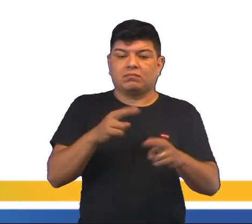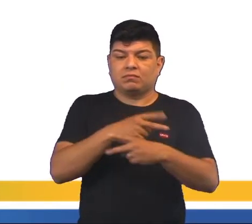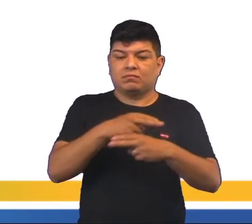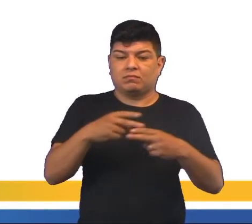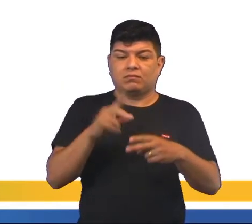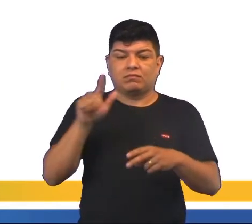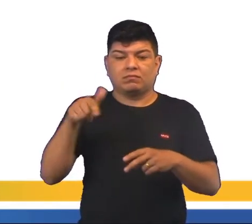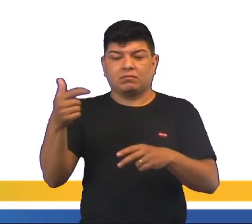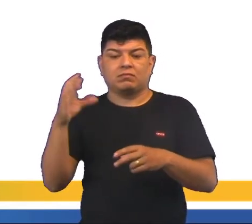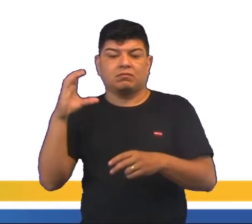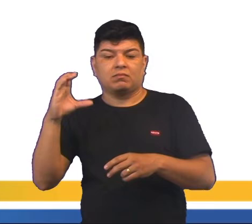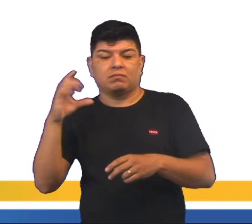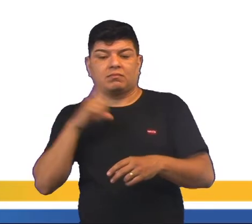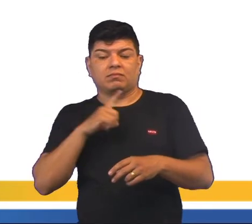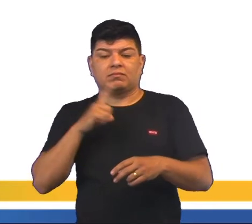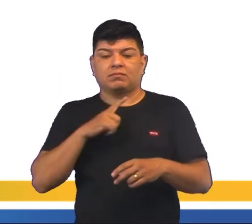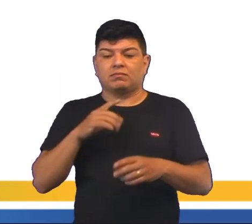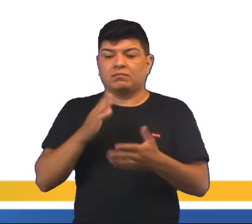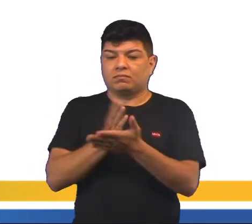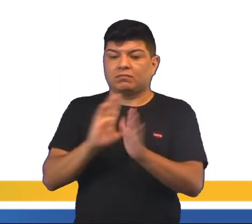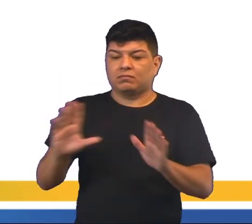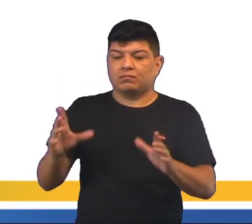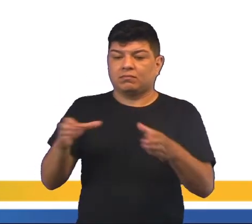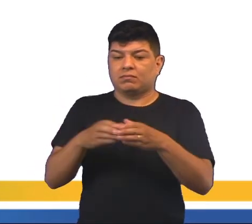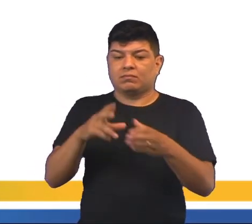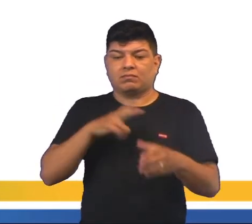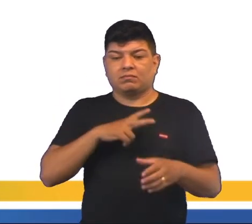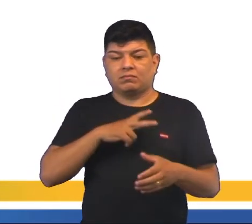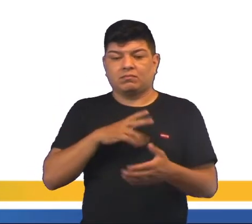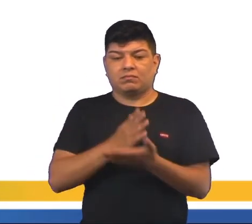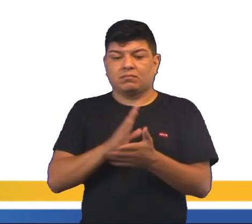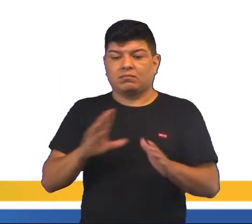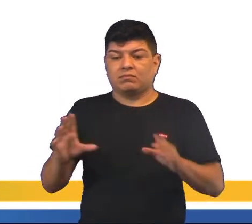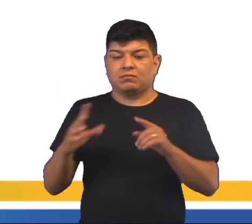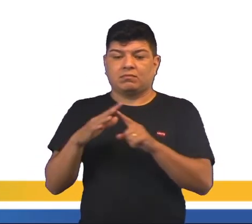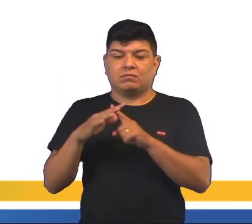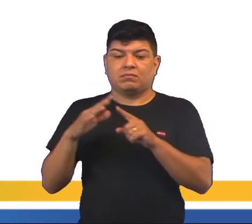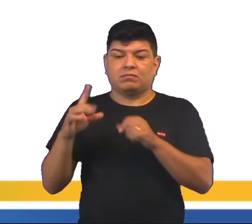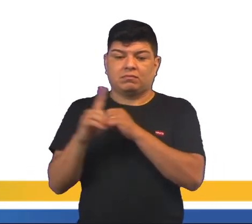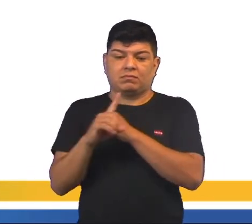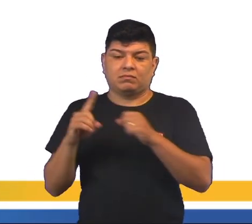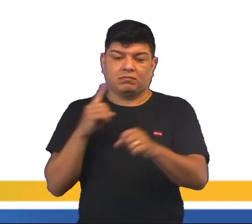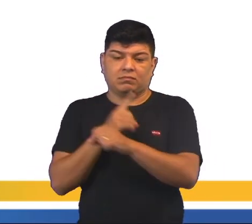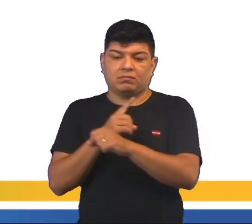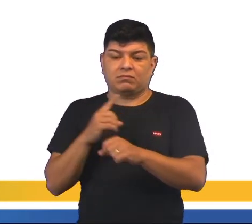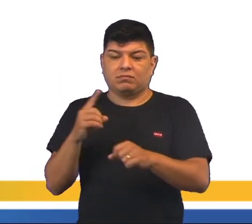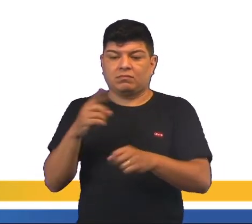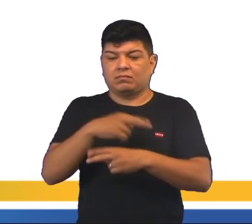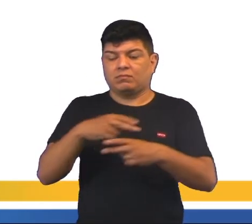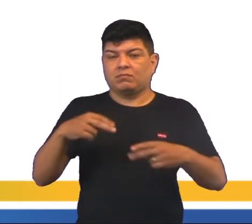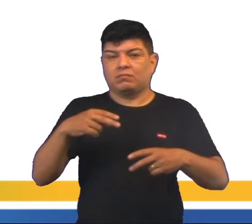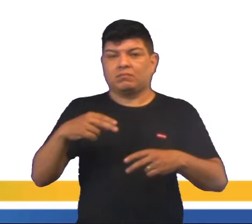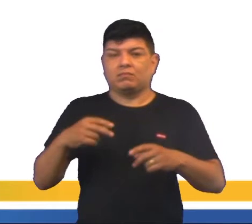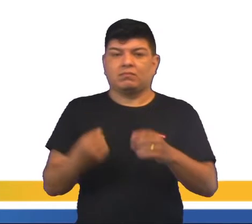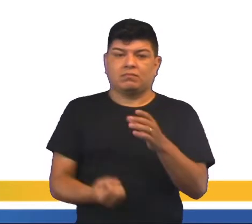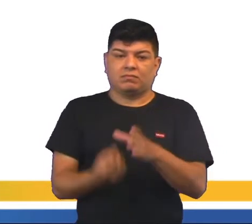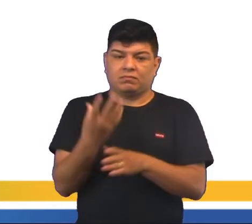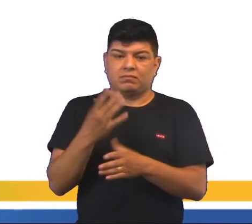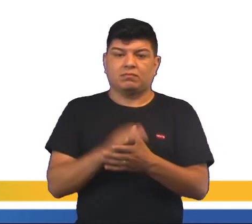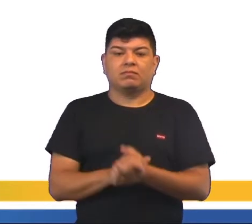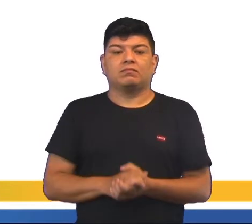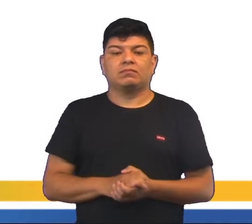e atribuição. No científico, a gente tem a abolição da propriedade privada e a socialização dos meios de produção.